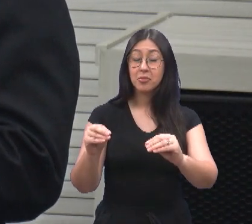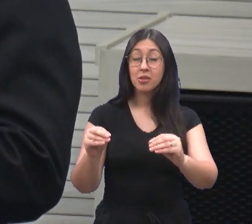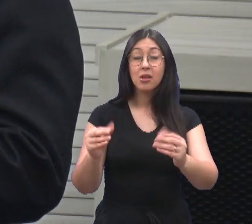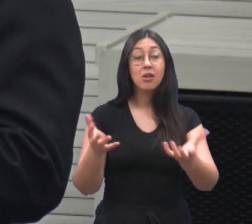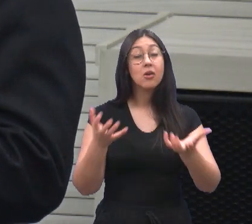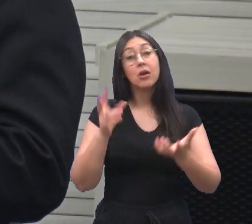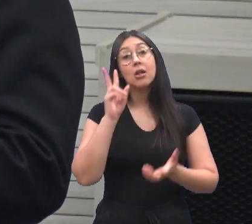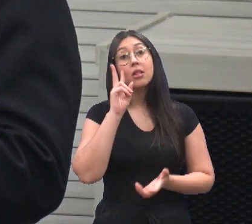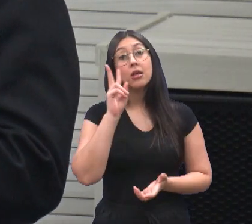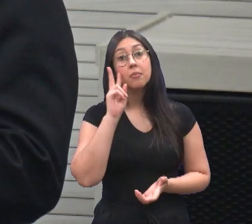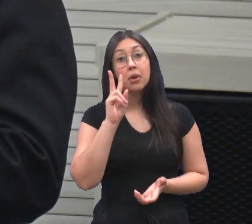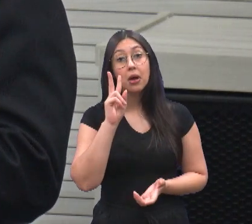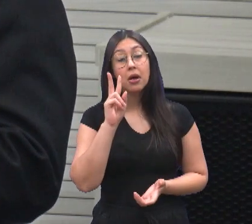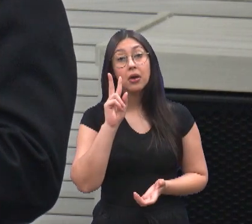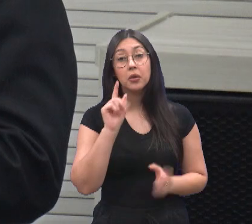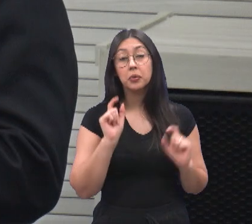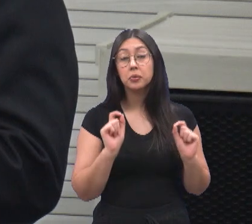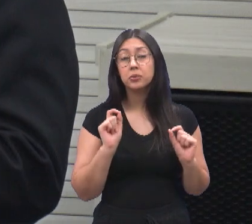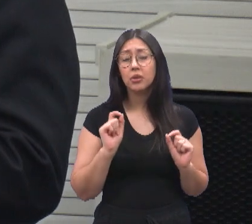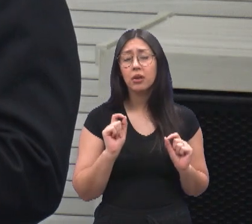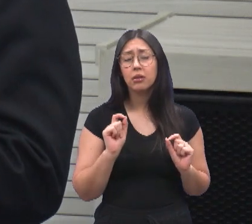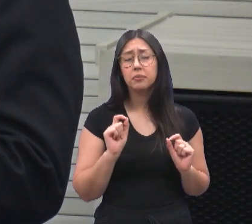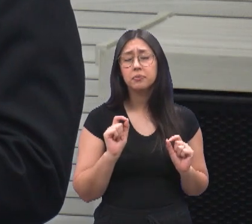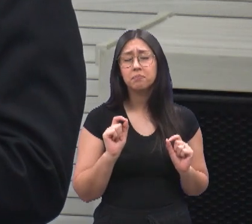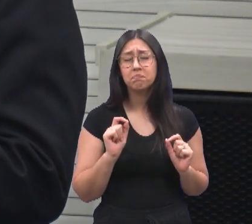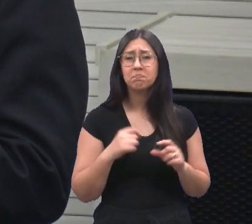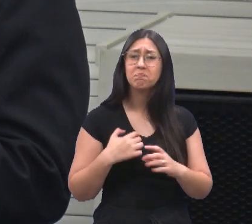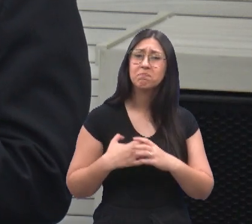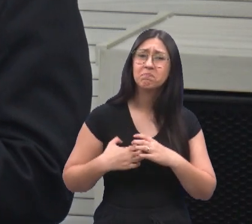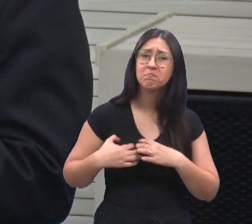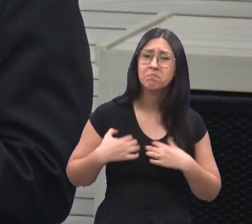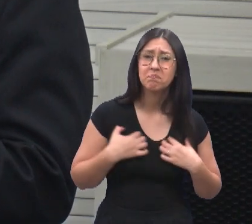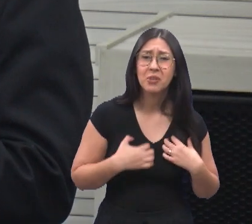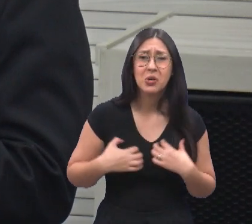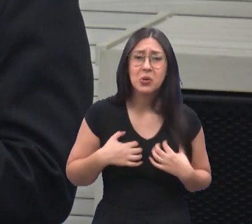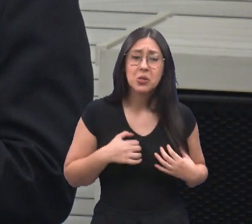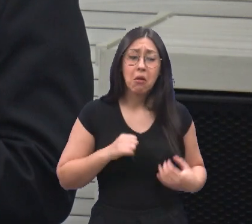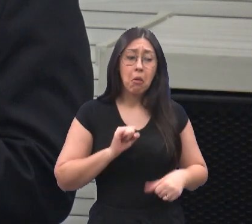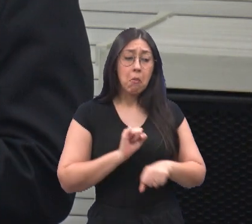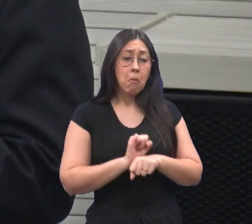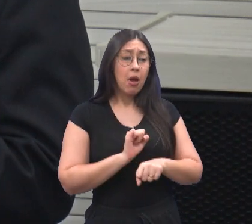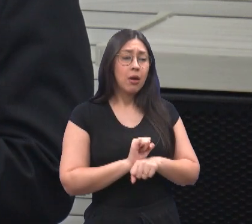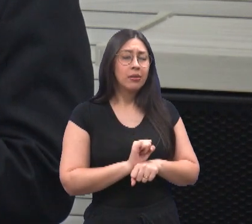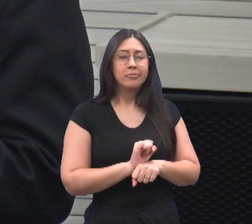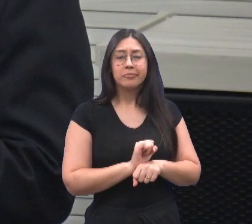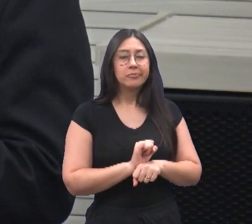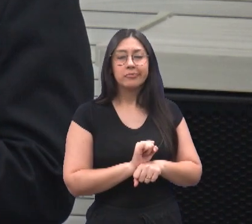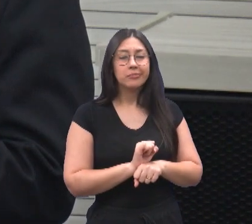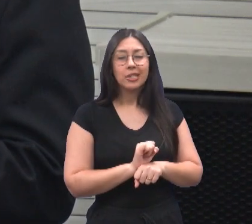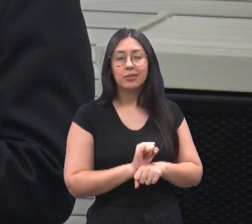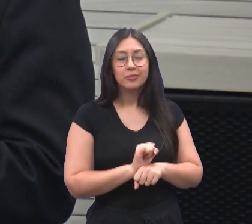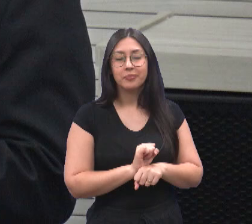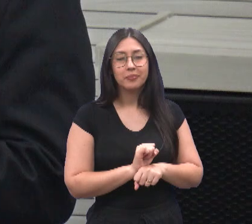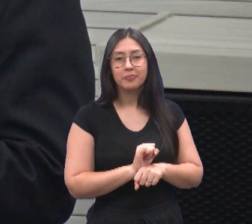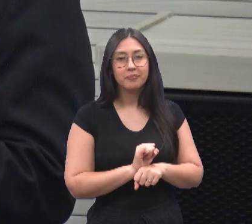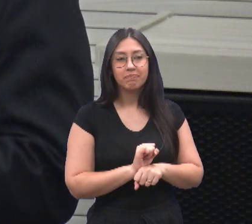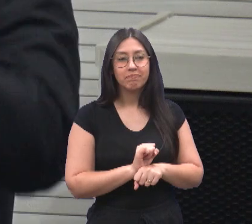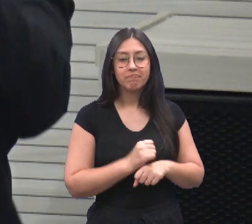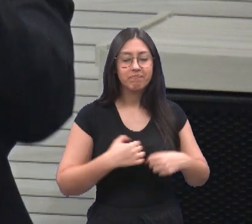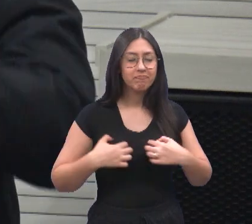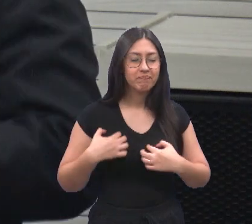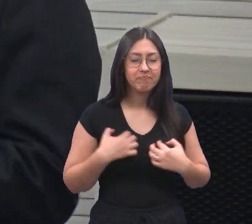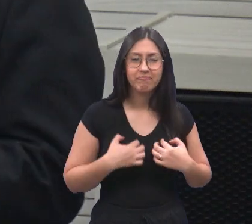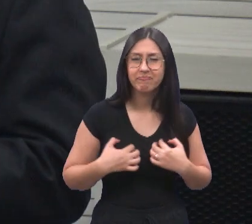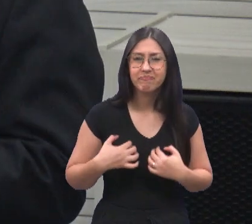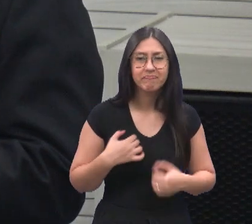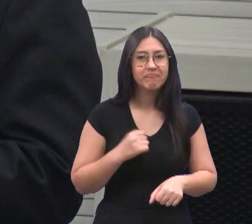terapeuta, que uma angústia não se congela. Uma angústia congelada, quando